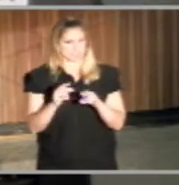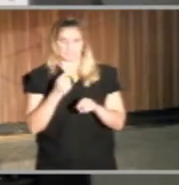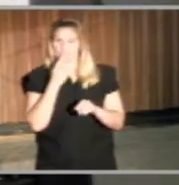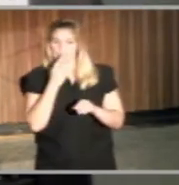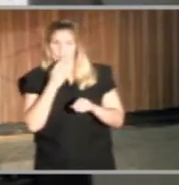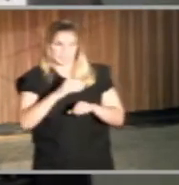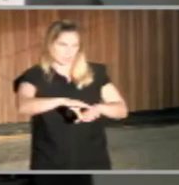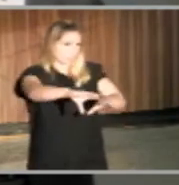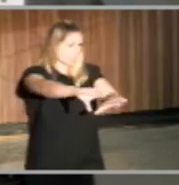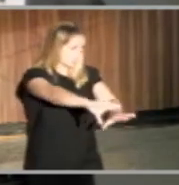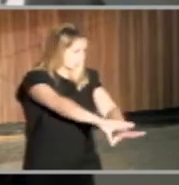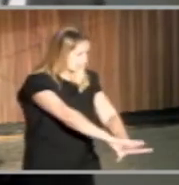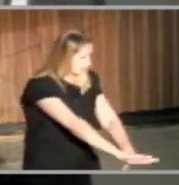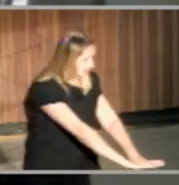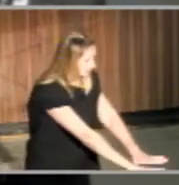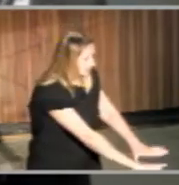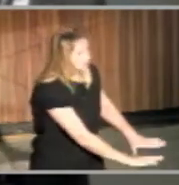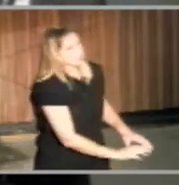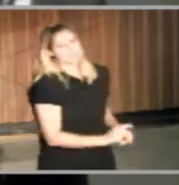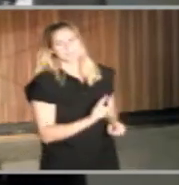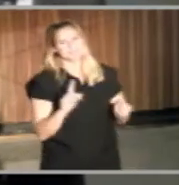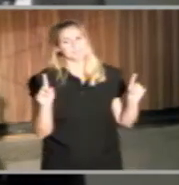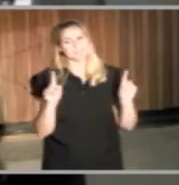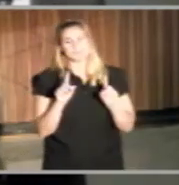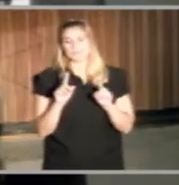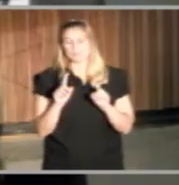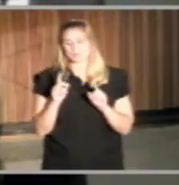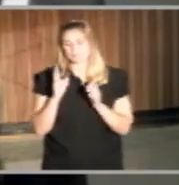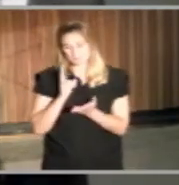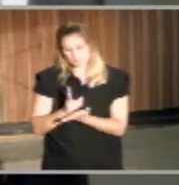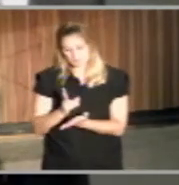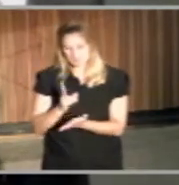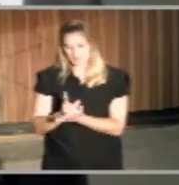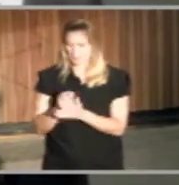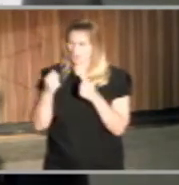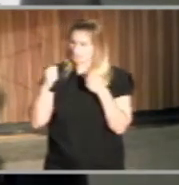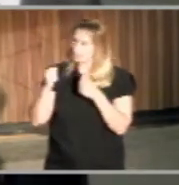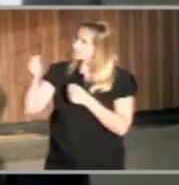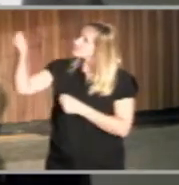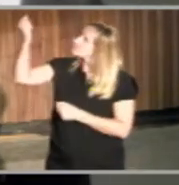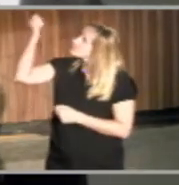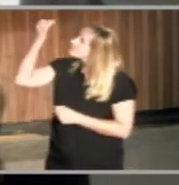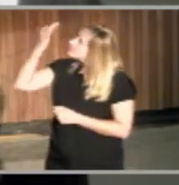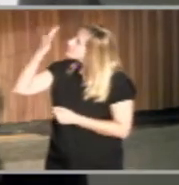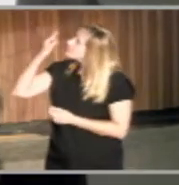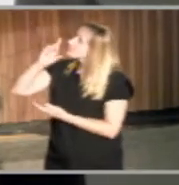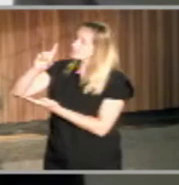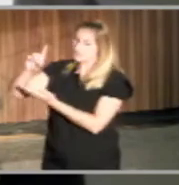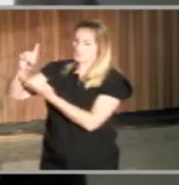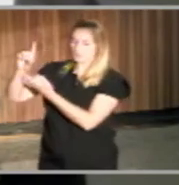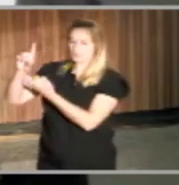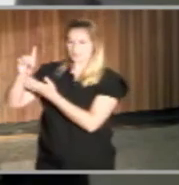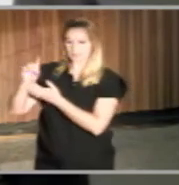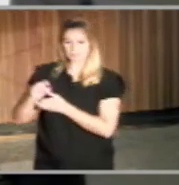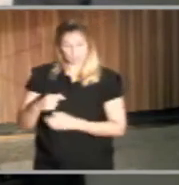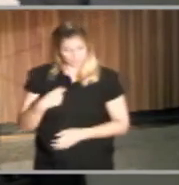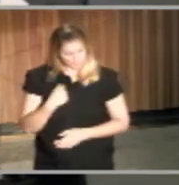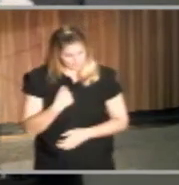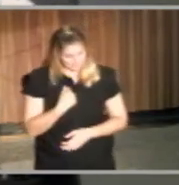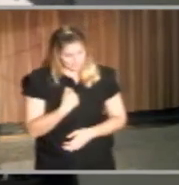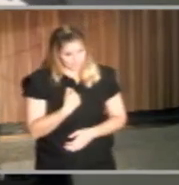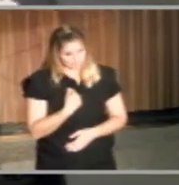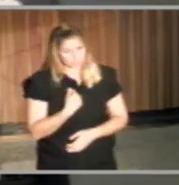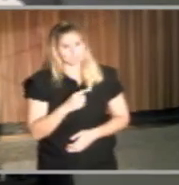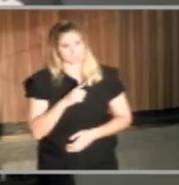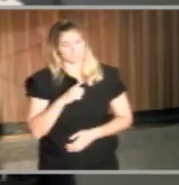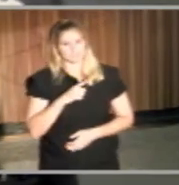gente vai aprendendo a depender da graça dele, né? Então, no final desse ano, eu fui provado.